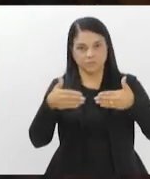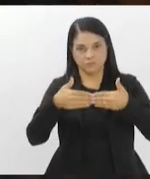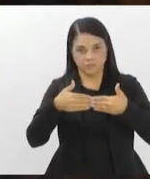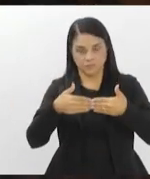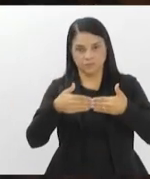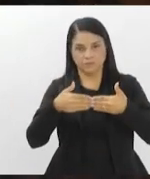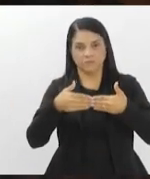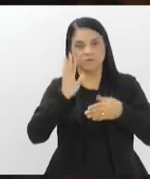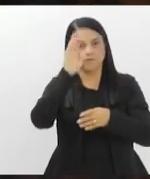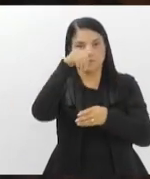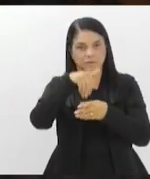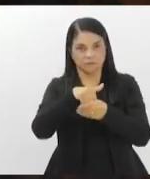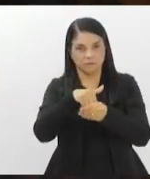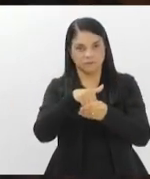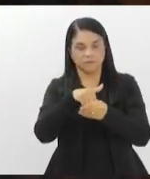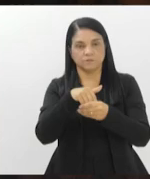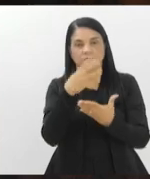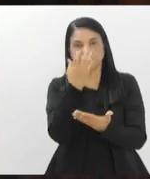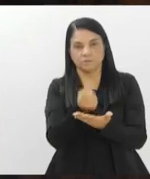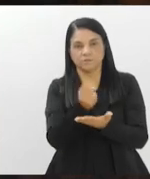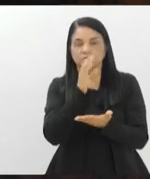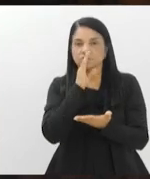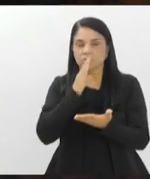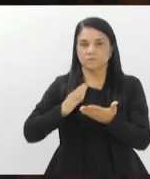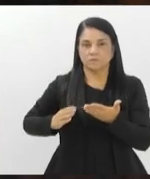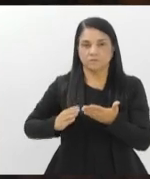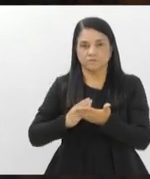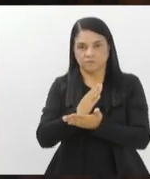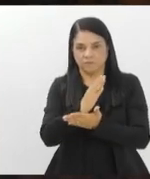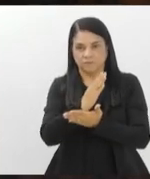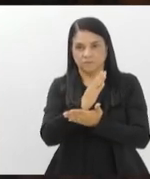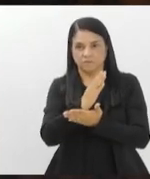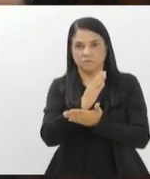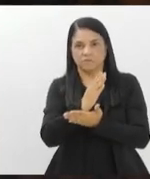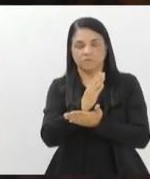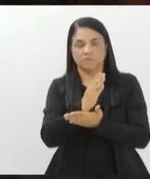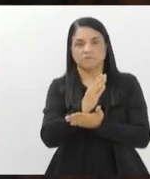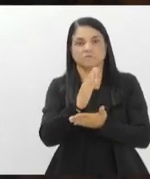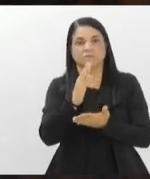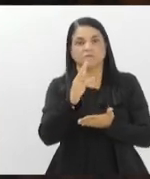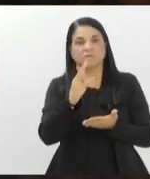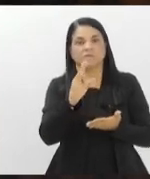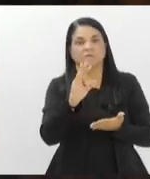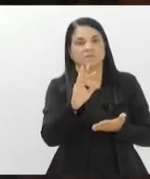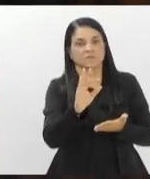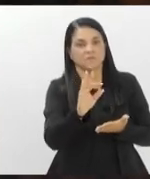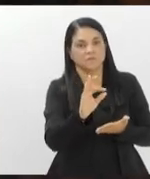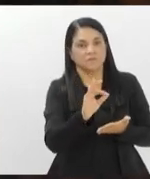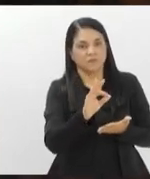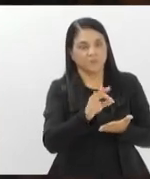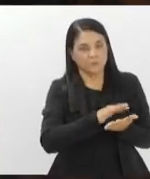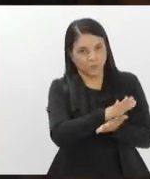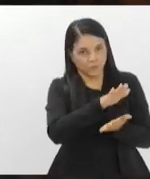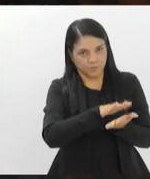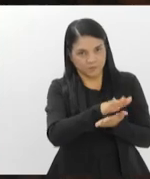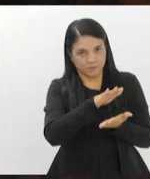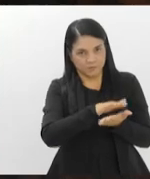encerrada a discussão e votação. Senhores que aprovam, permaneçam como estão, aprovado, vai a